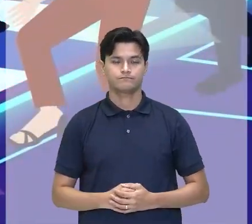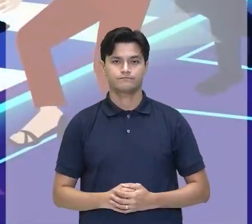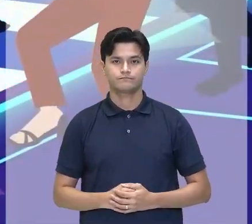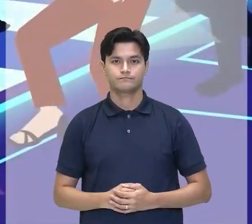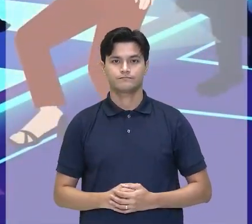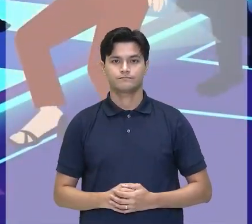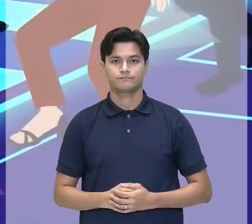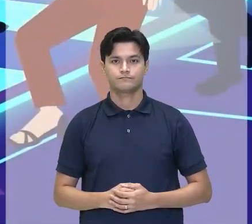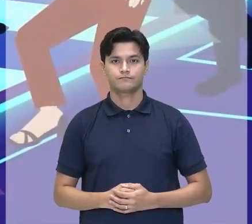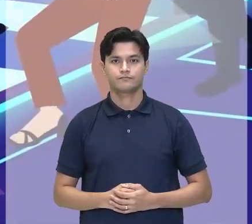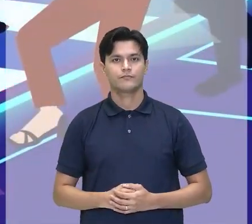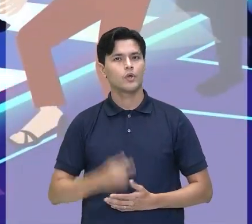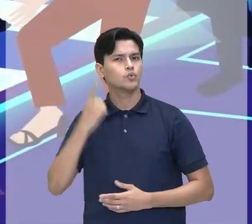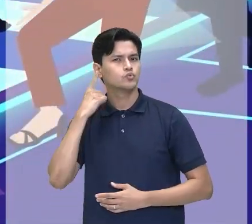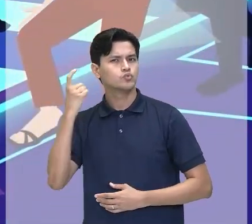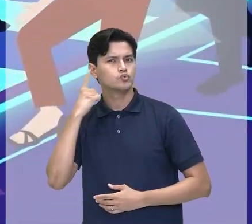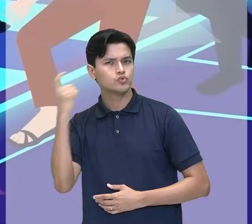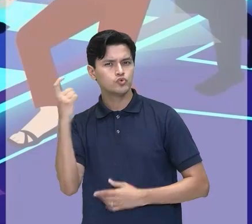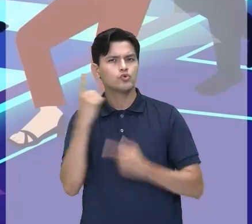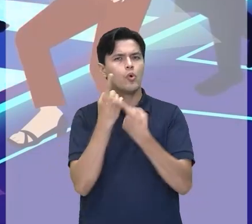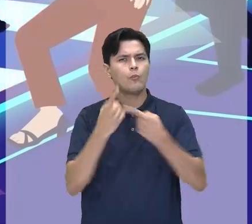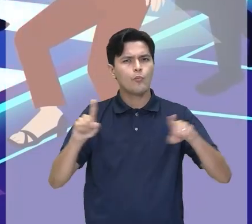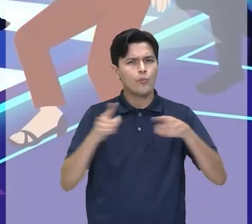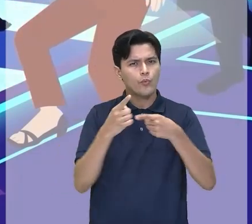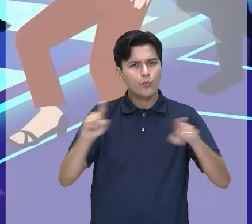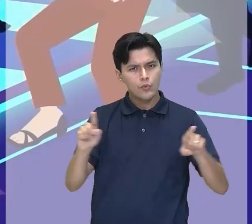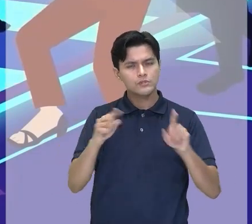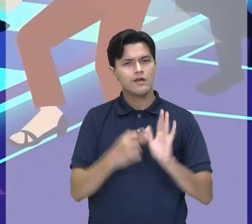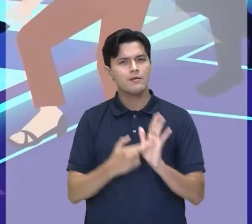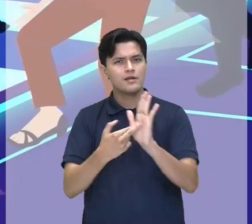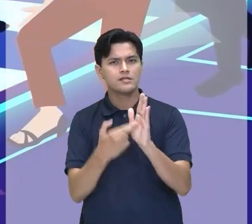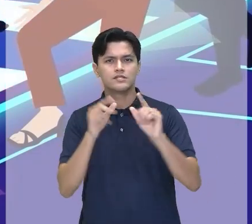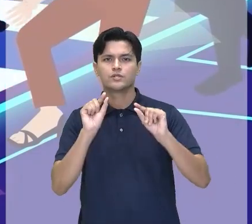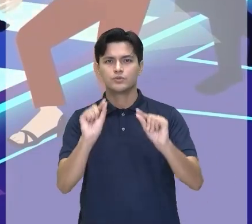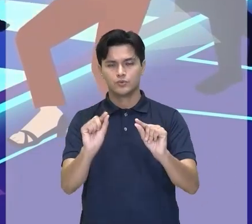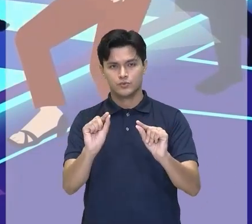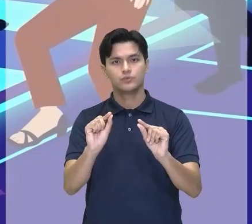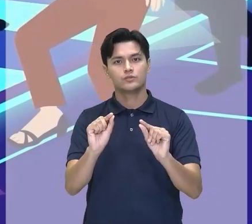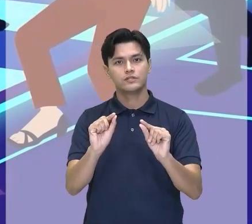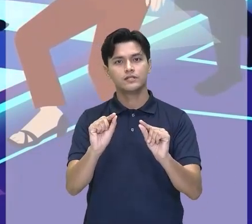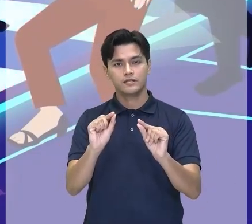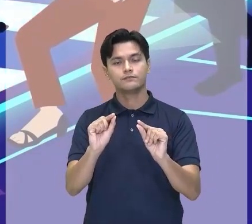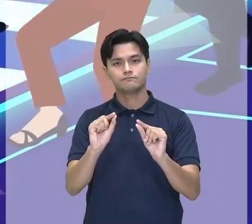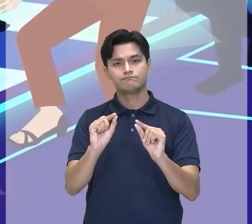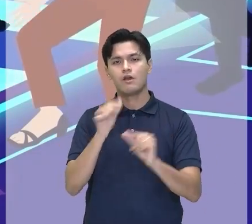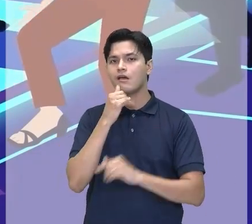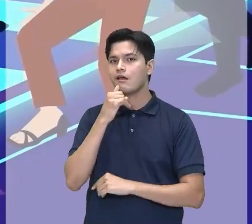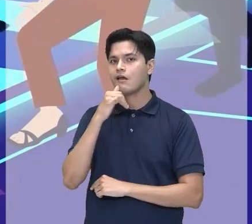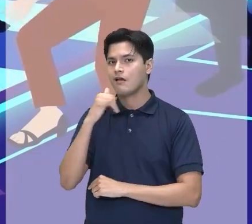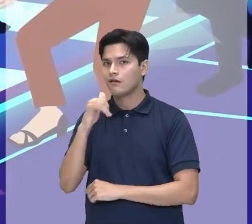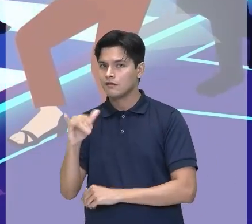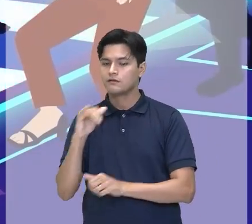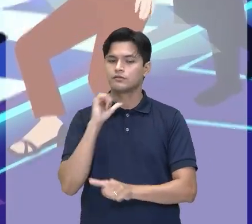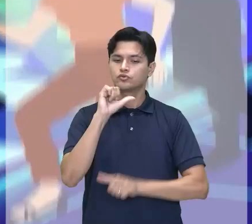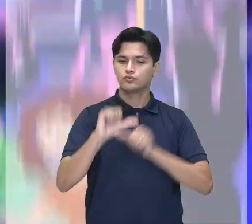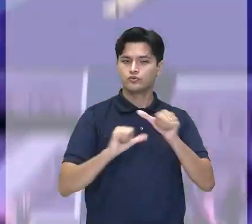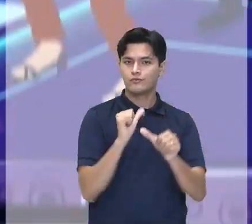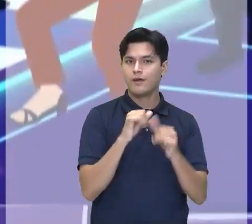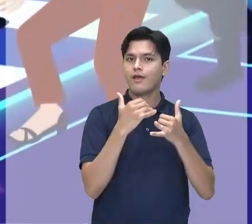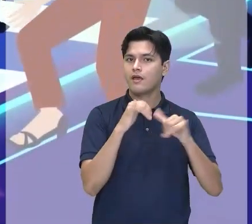Já o som, a música, representa aí a transformação da energia em energia sonora.